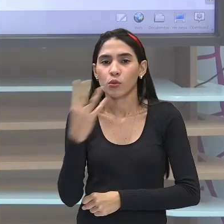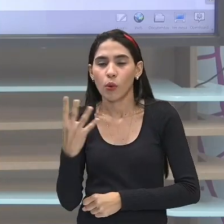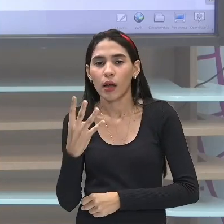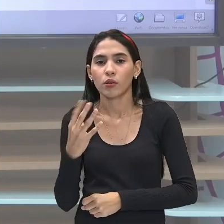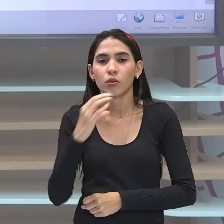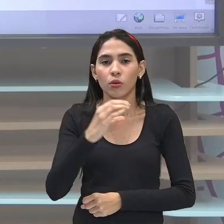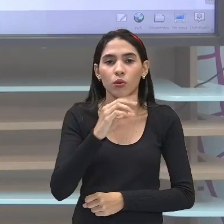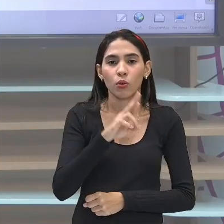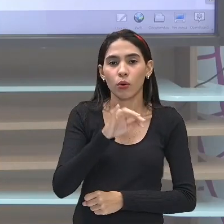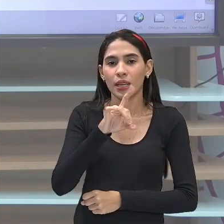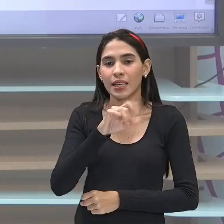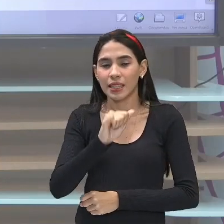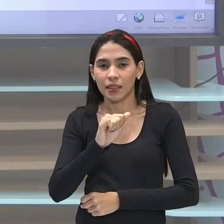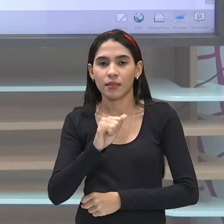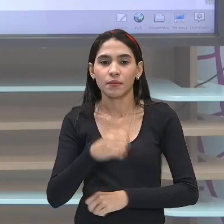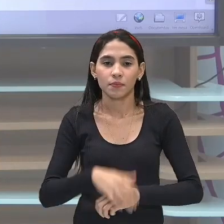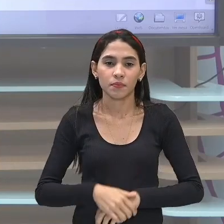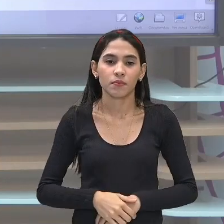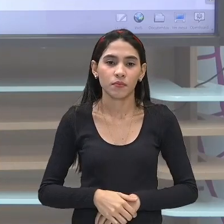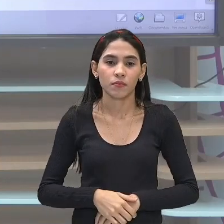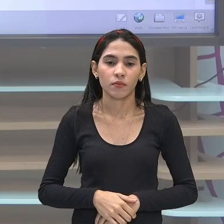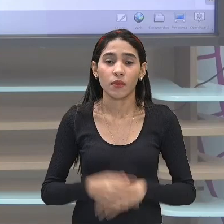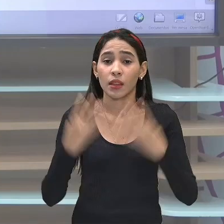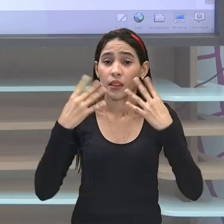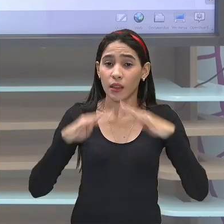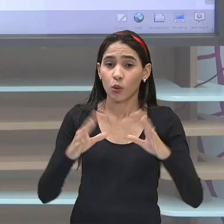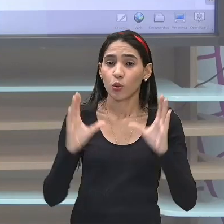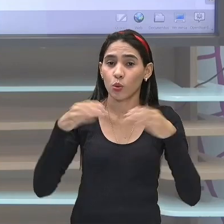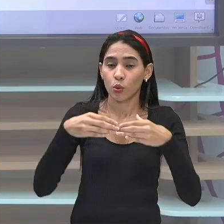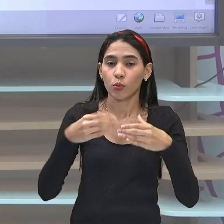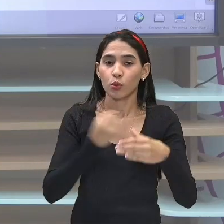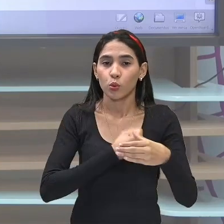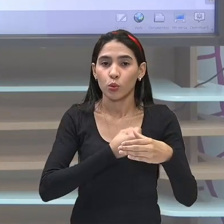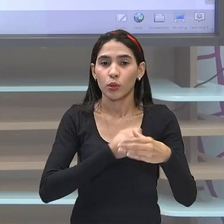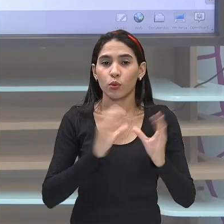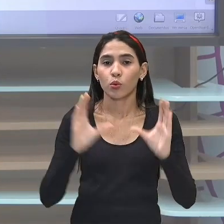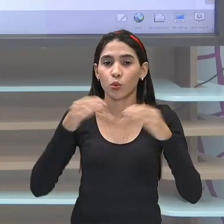1, 2, 3, 4, são os números naturais,